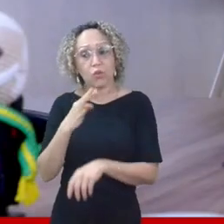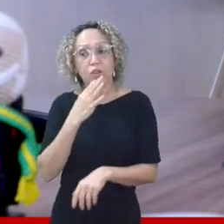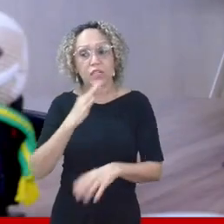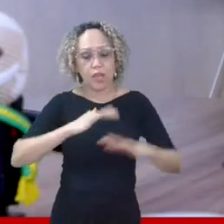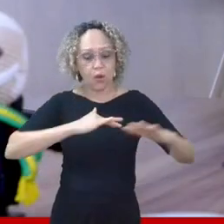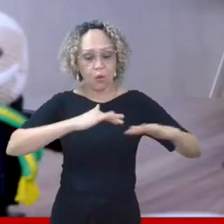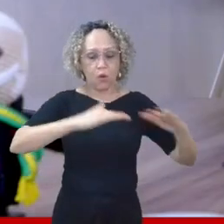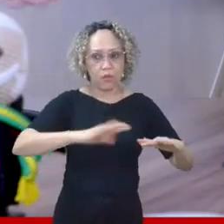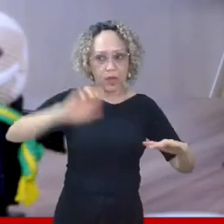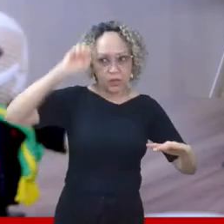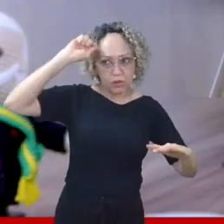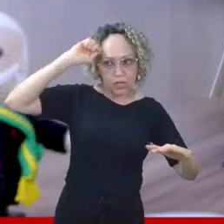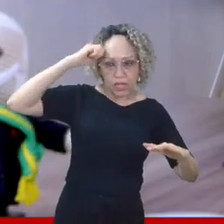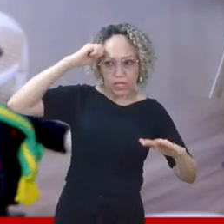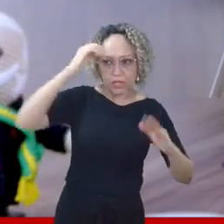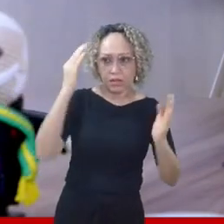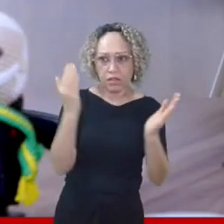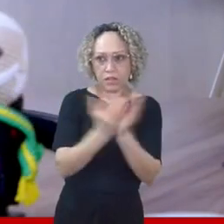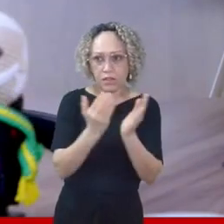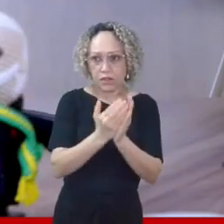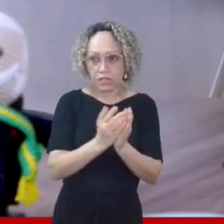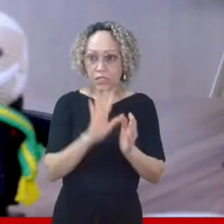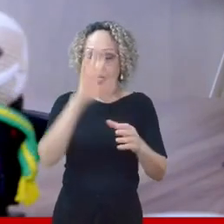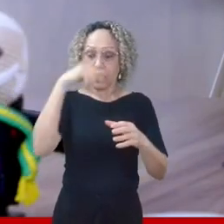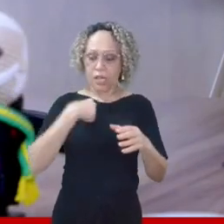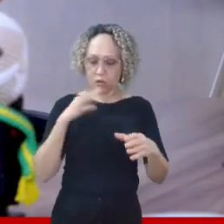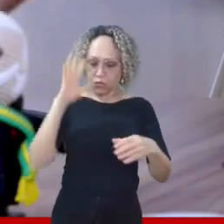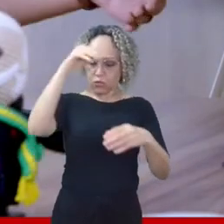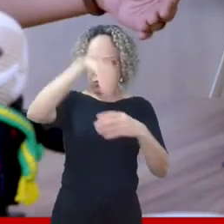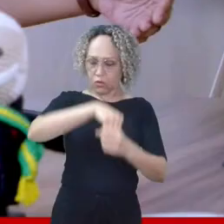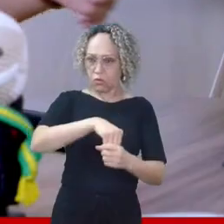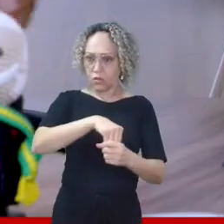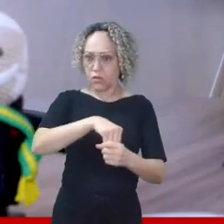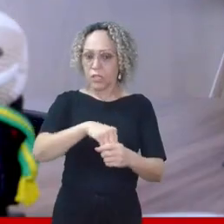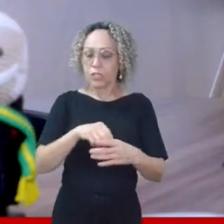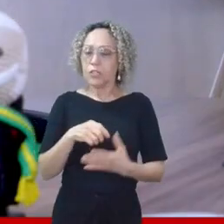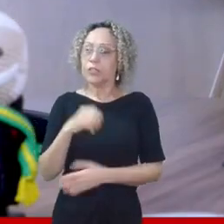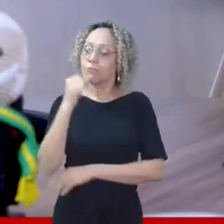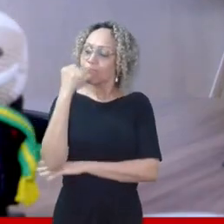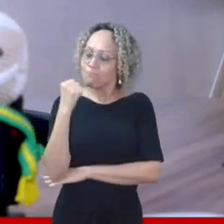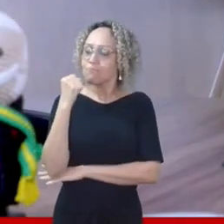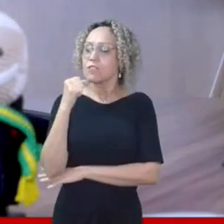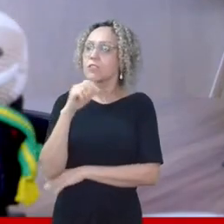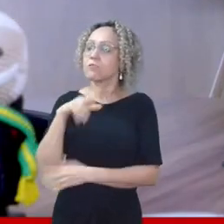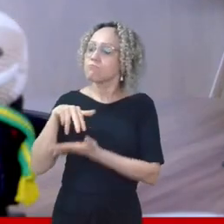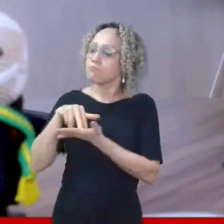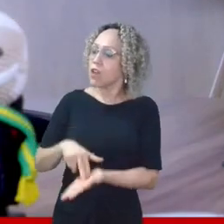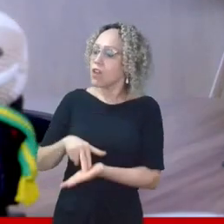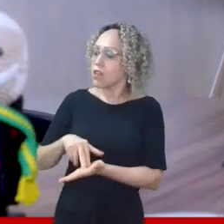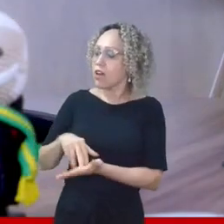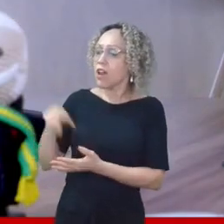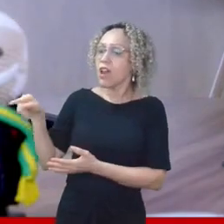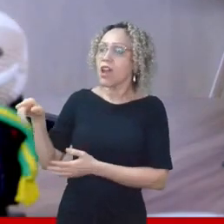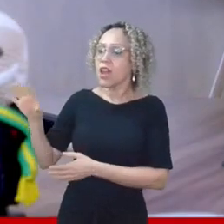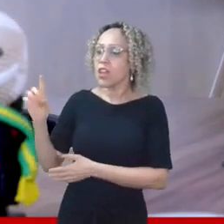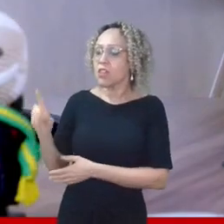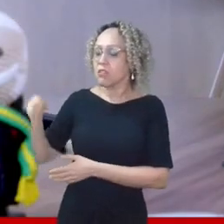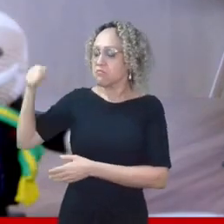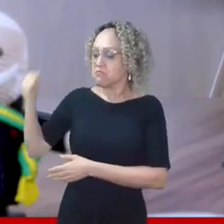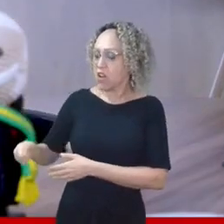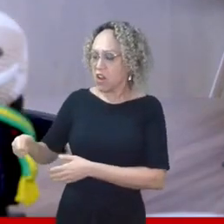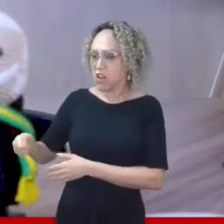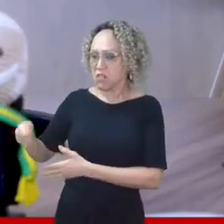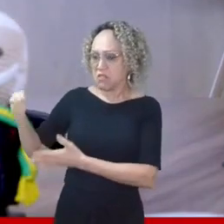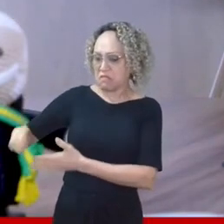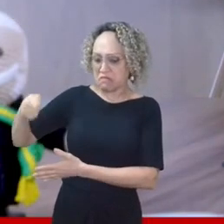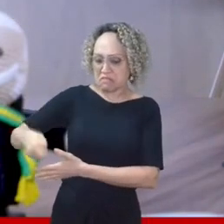Negro Evangélico e a Frente de Evangélicos, do qual eu faço parte, que estão resistindo a essas estruturas fundamentalistas. Então, o Estado laico é